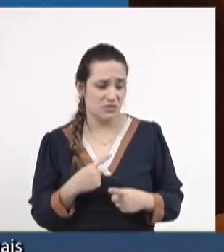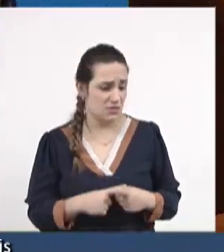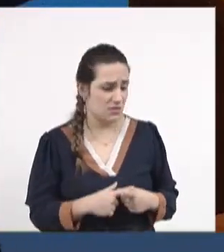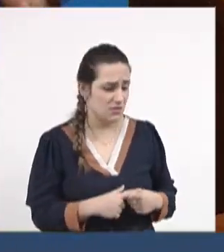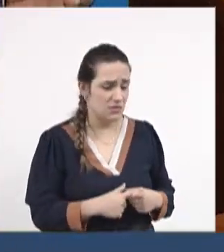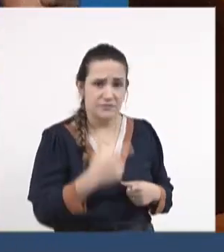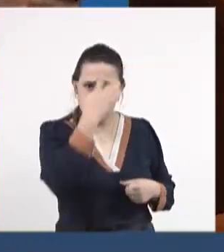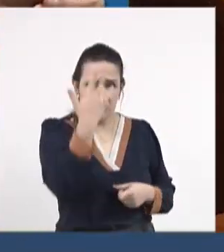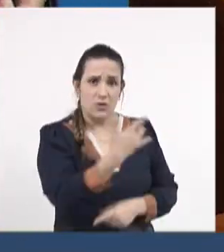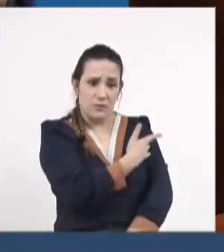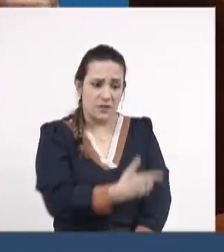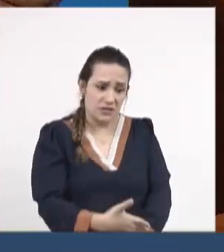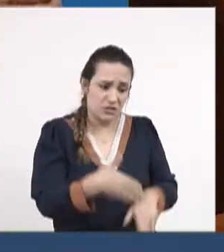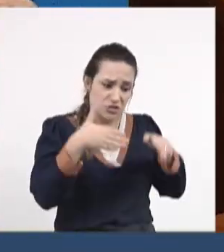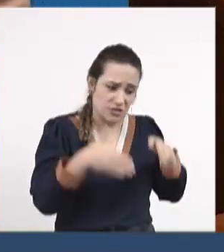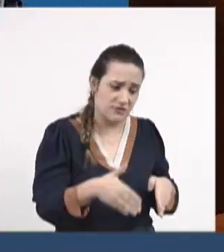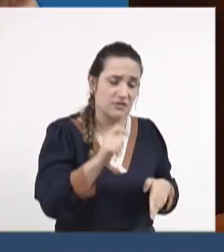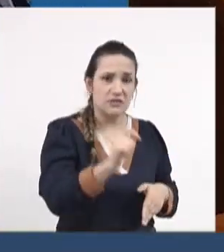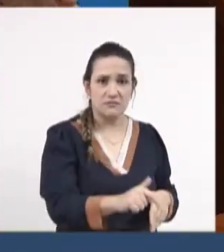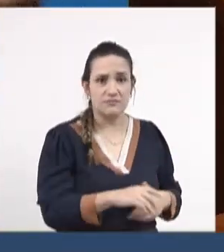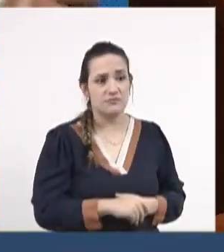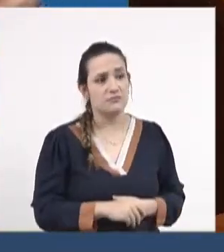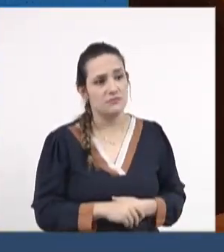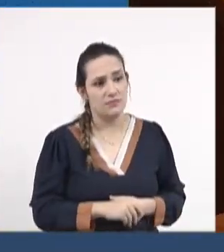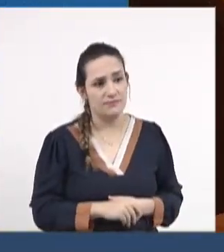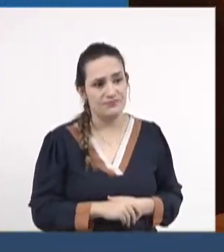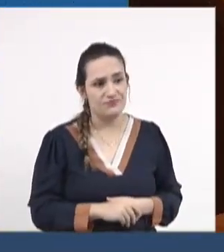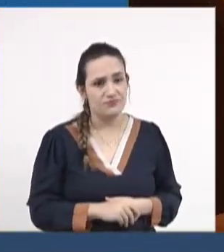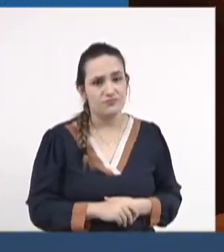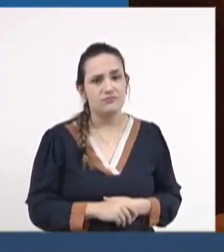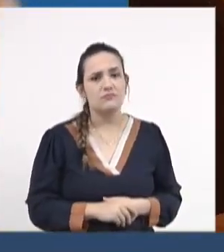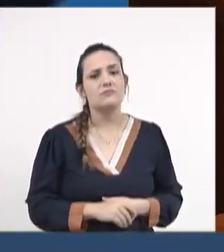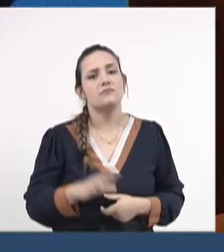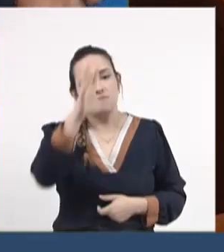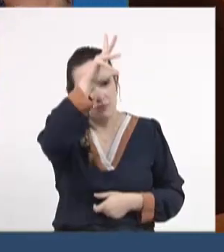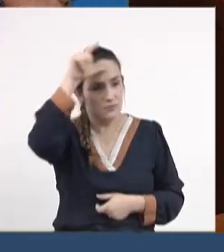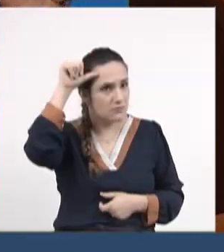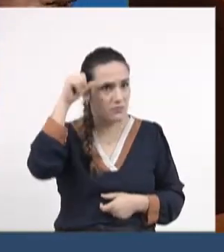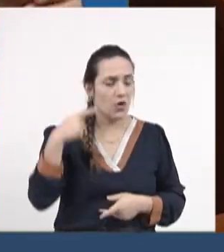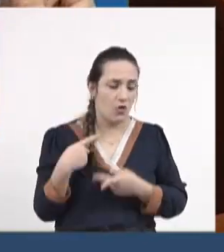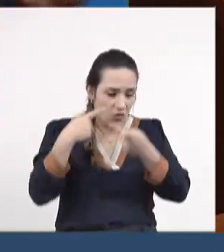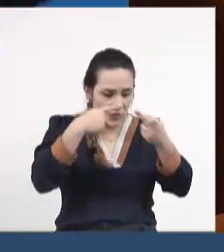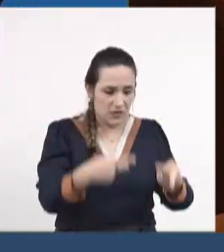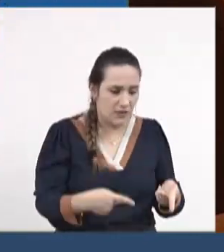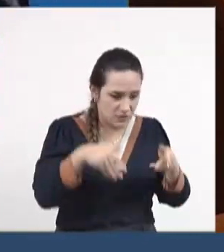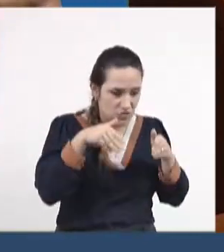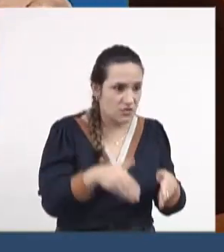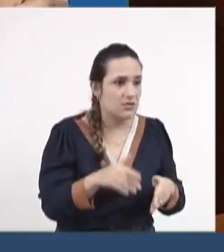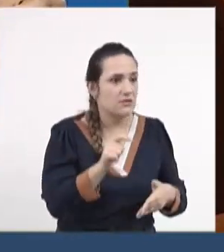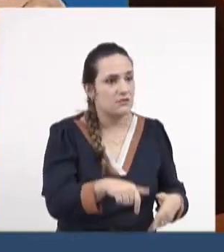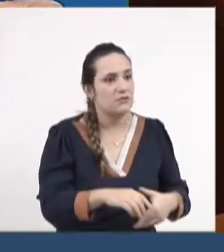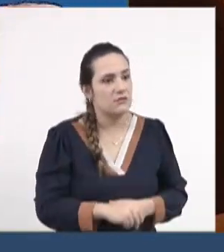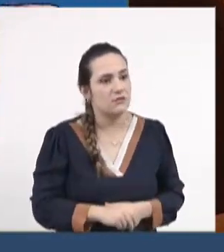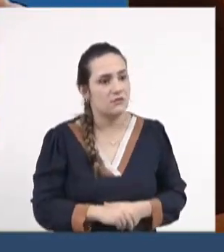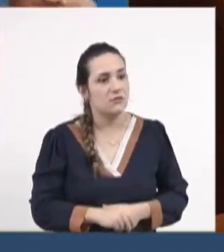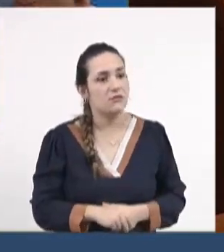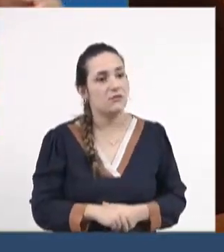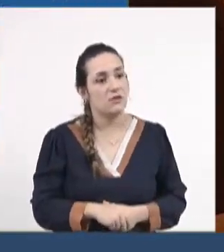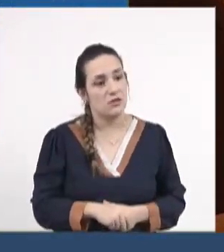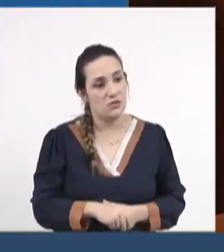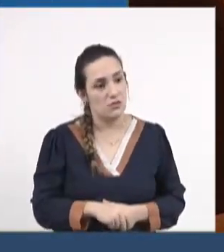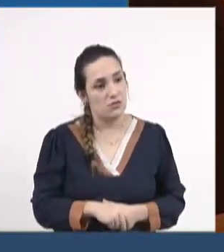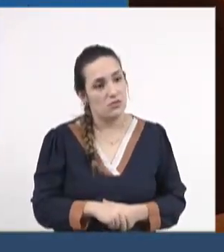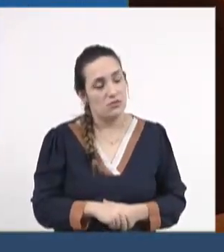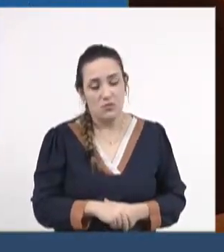cá, a convite das terras boas de Mato Grosso, ainda para abrir as